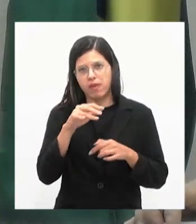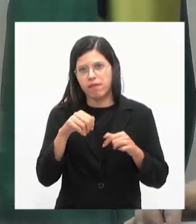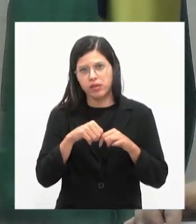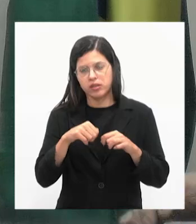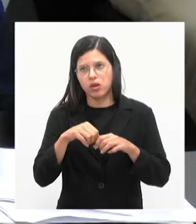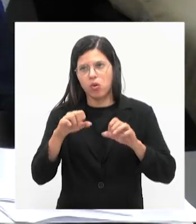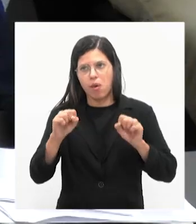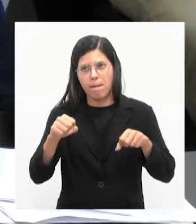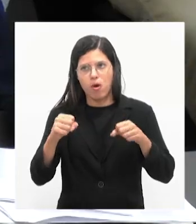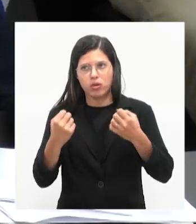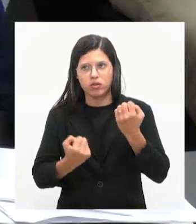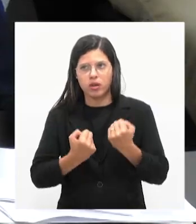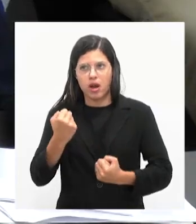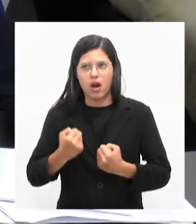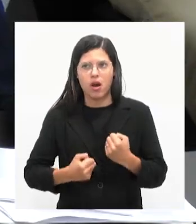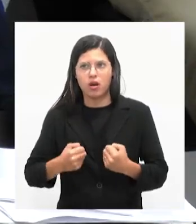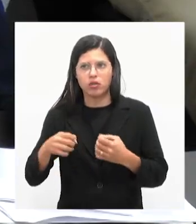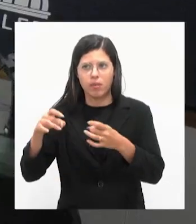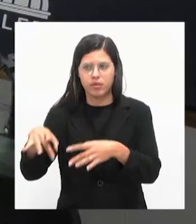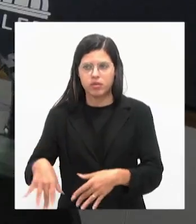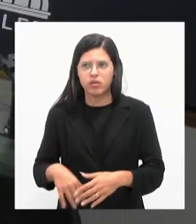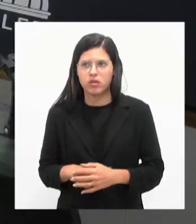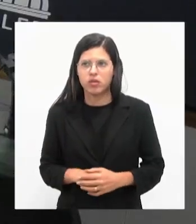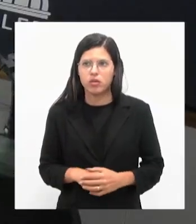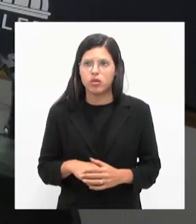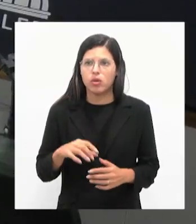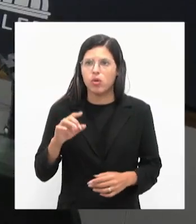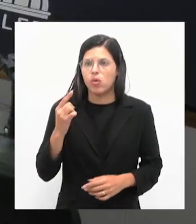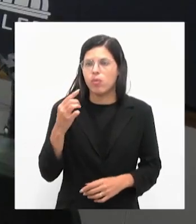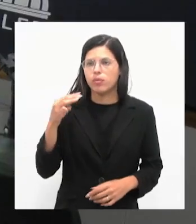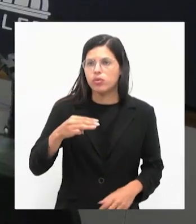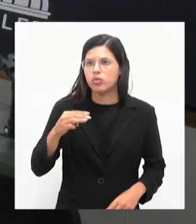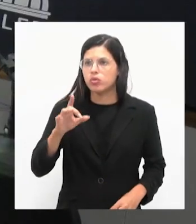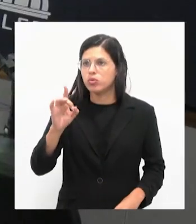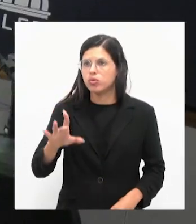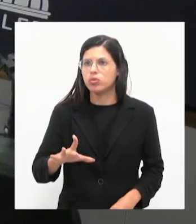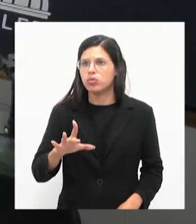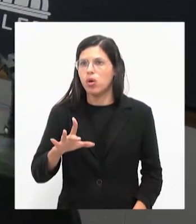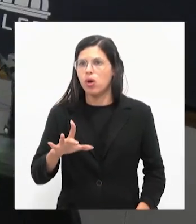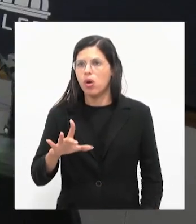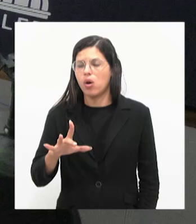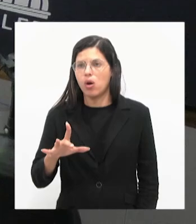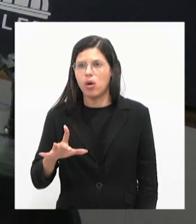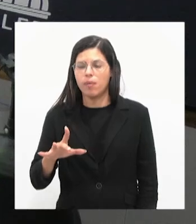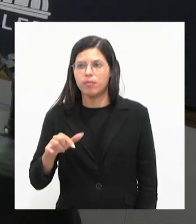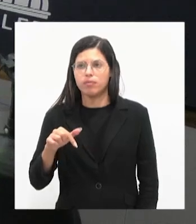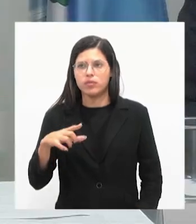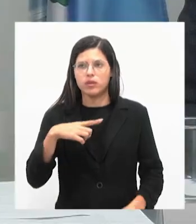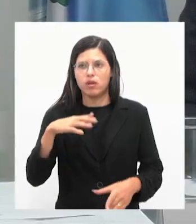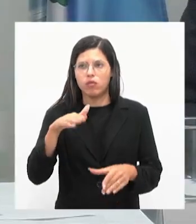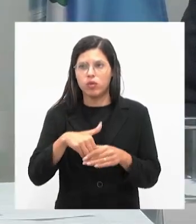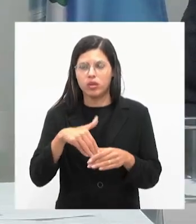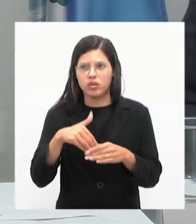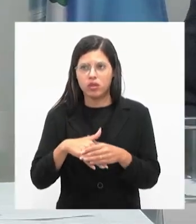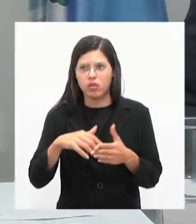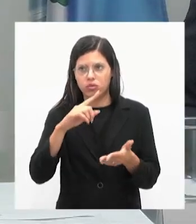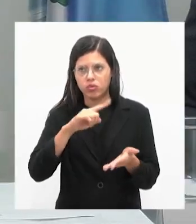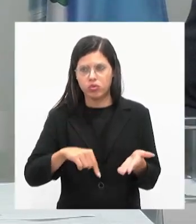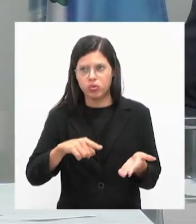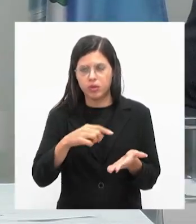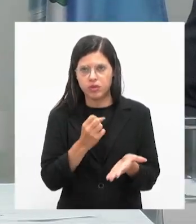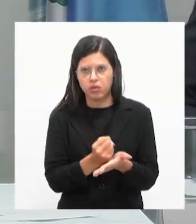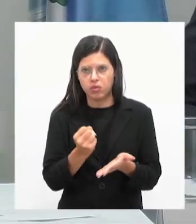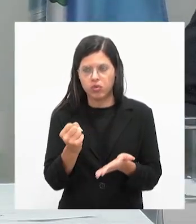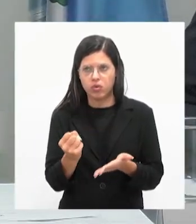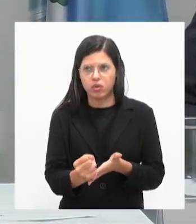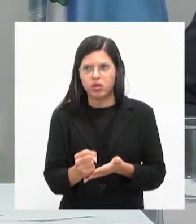PL. Presidente, só um minutinho para a gente liberar o deputado Valdo Ceasa, que ele tem um compromisso. Só para colocar em deliberação, então, a votação da suspensão do